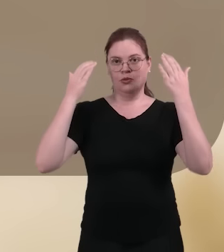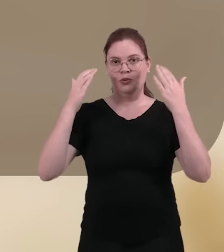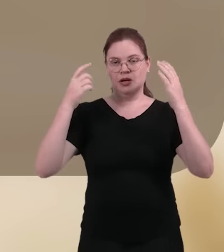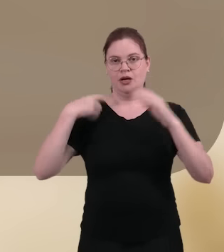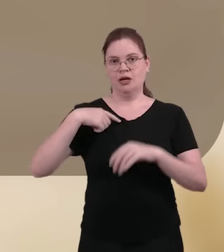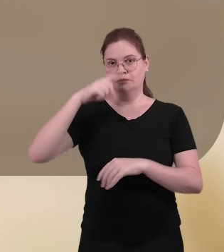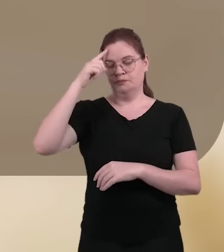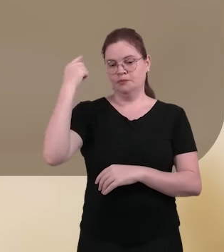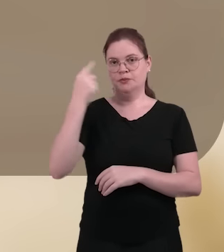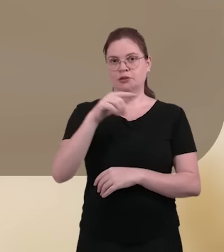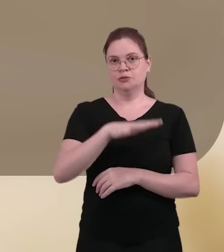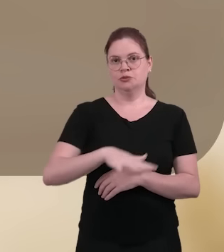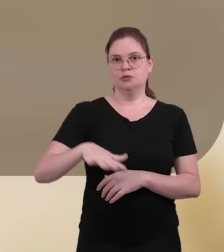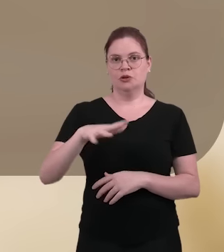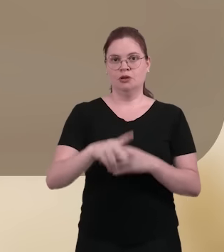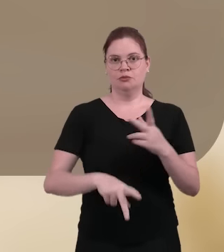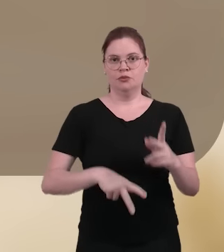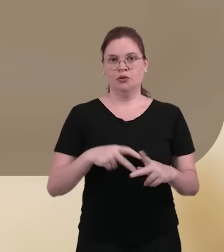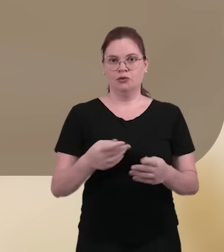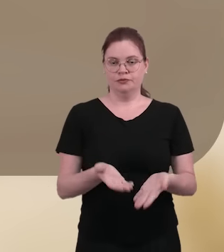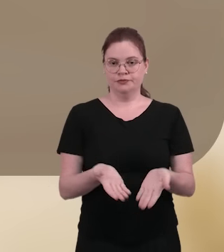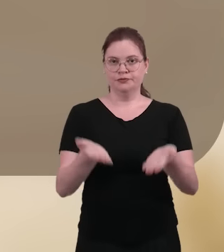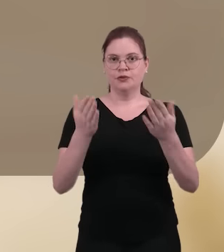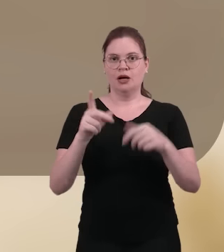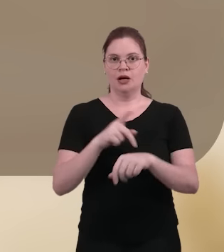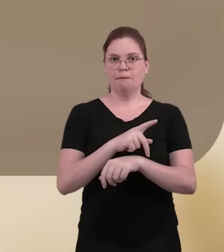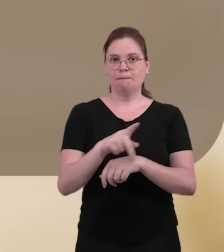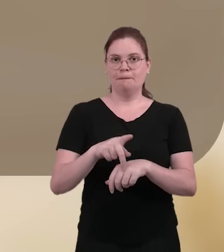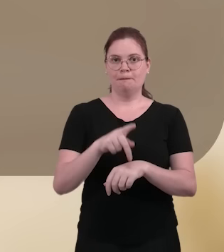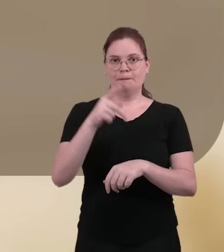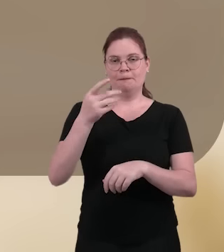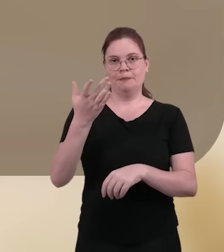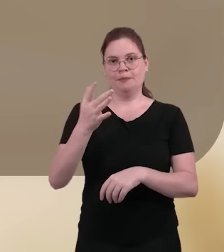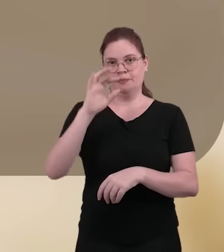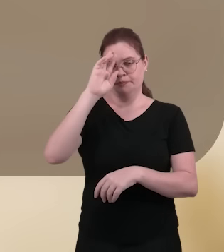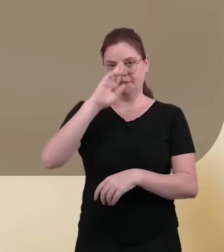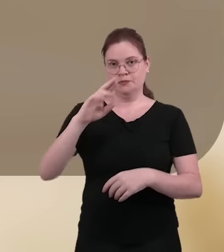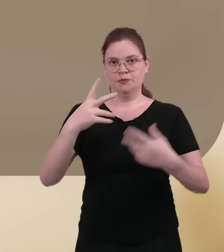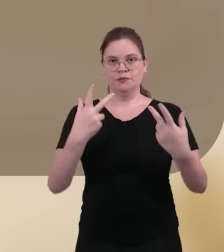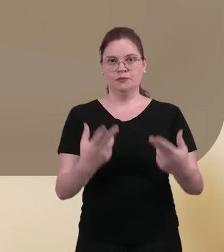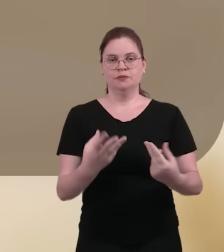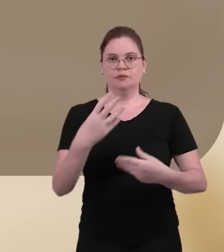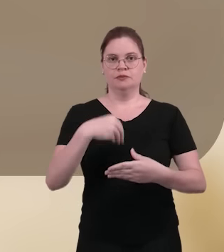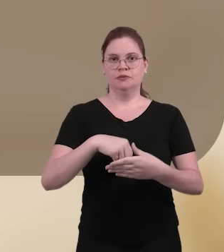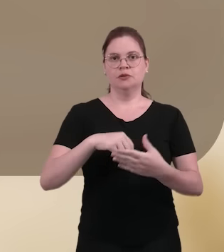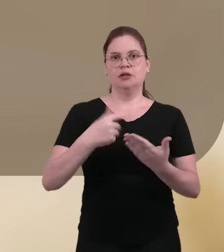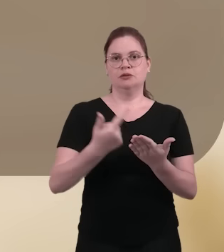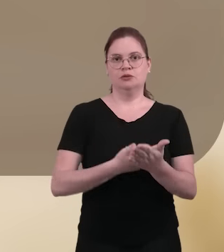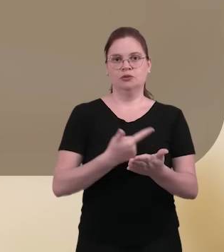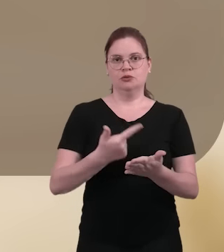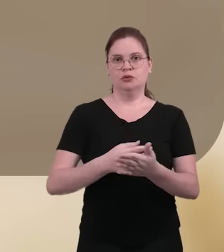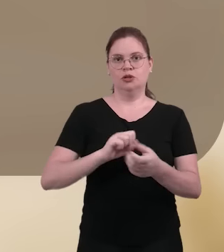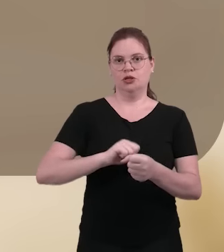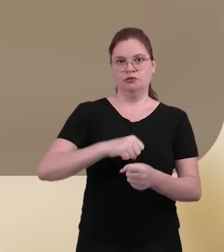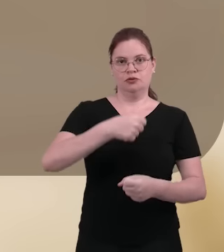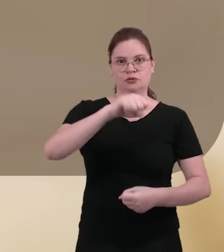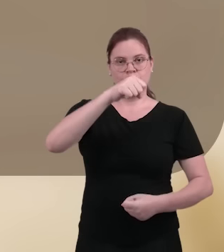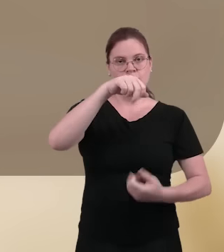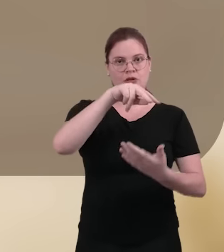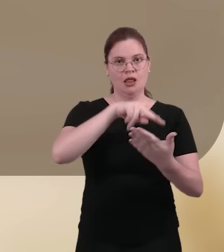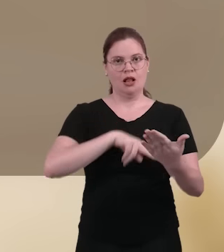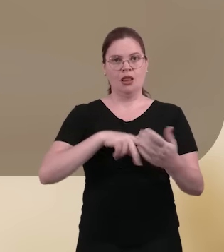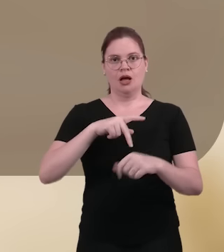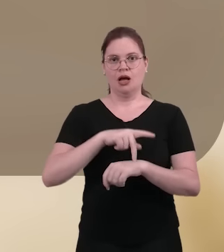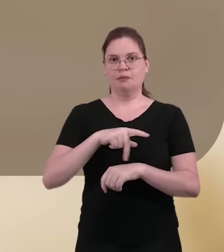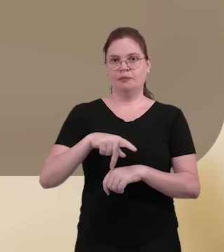povo, dizendo: Celebrai a Páscoa ao Senhor vosso Deus, como está escrito no livro do concerto. Porque nunca